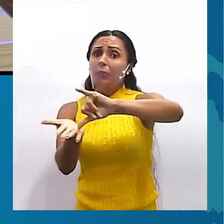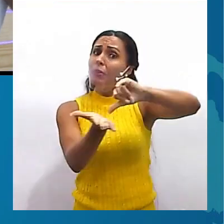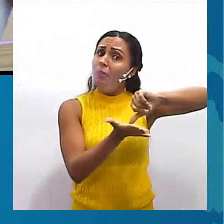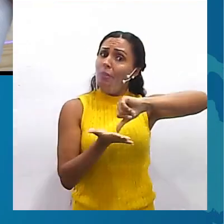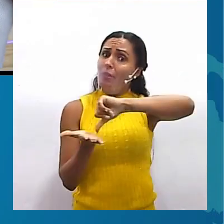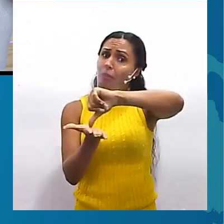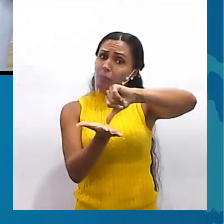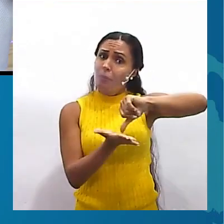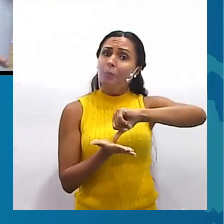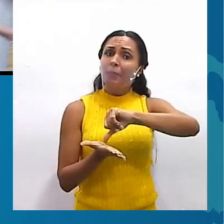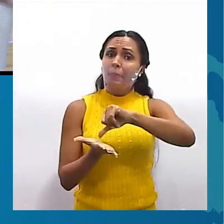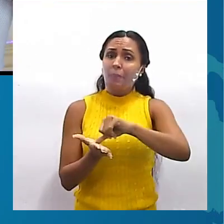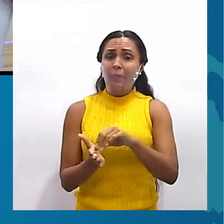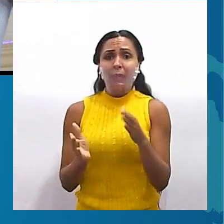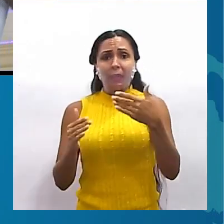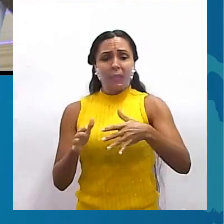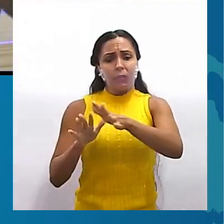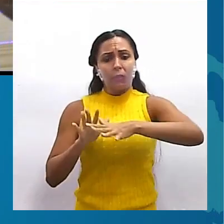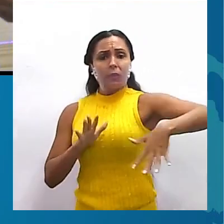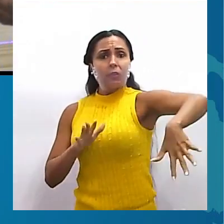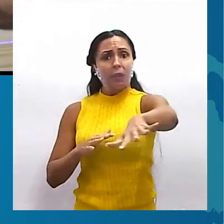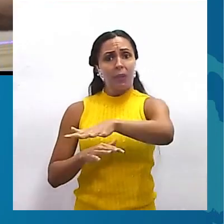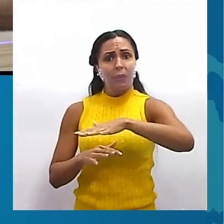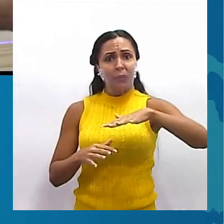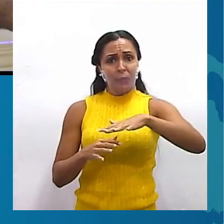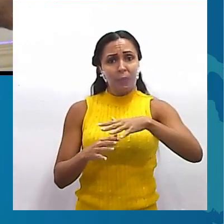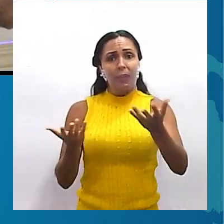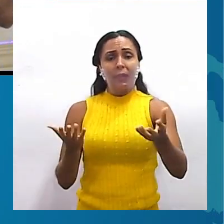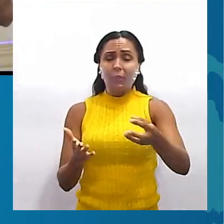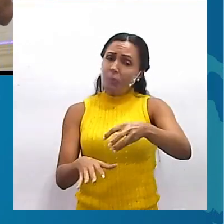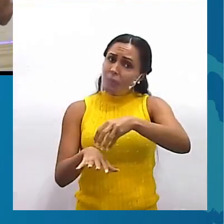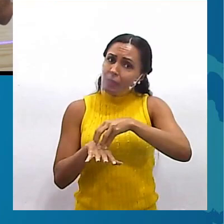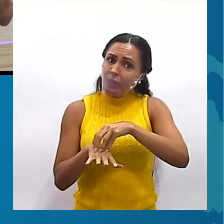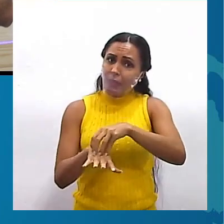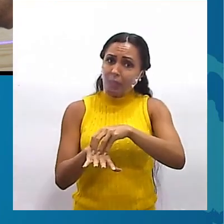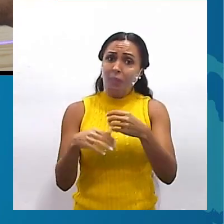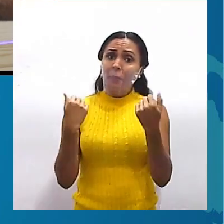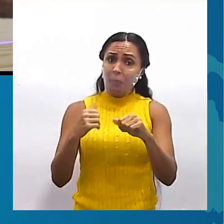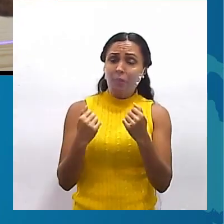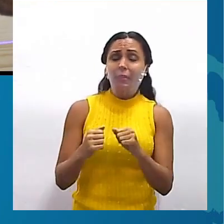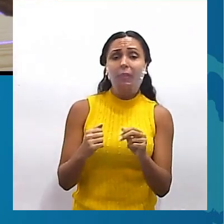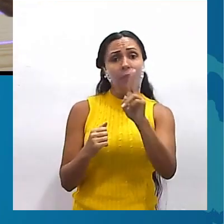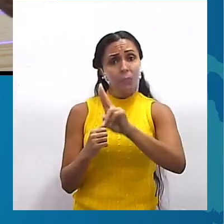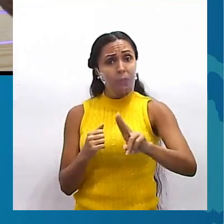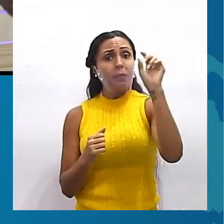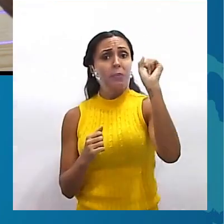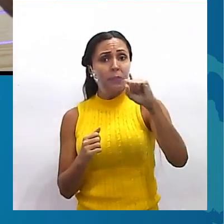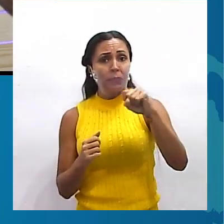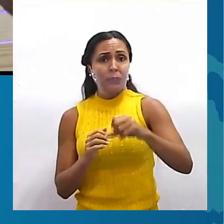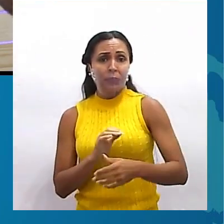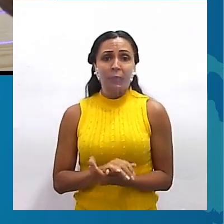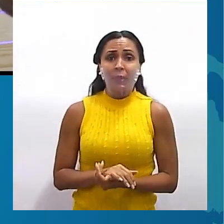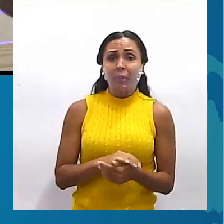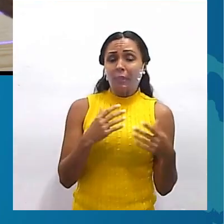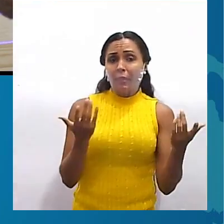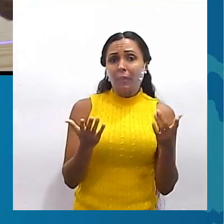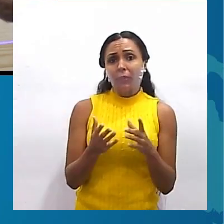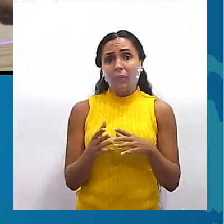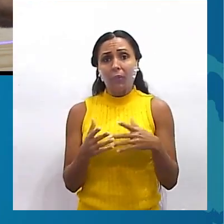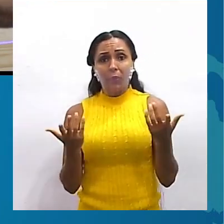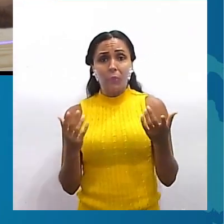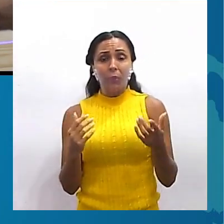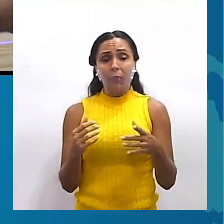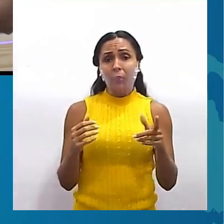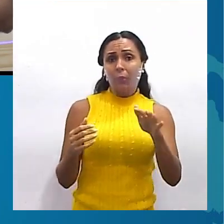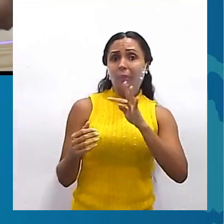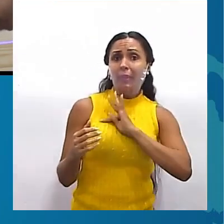segmento, dentro desse cenário, desse turbilhão de carga, a gente deve usar o EPI. Então, não é só o papel do técnico de segurança do trabalho, mas é